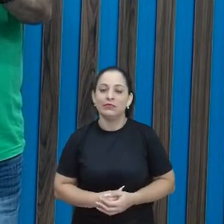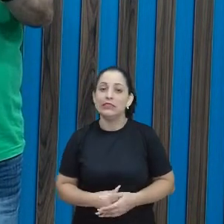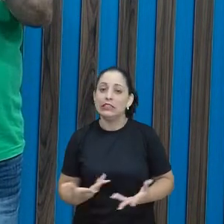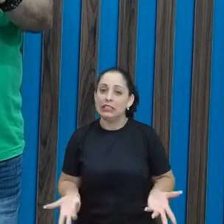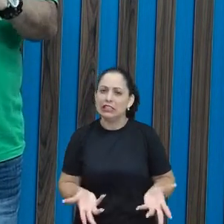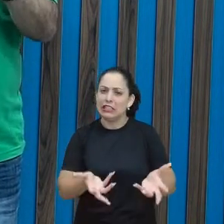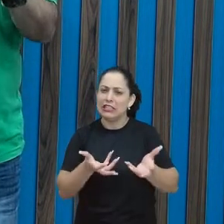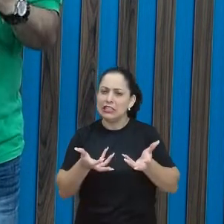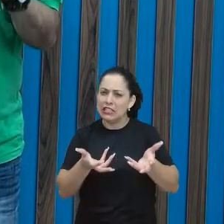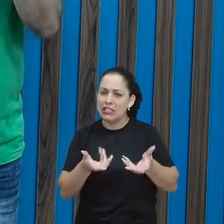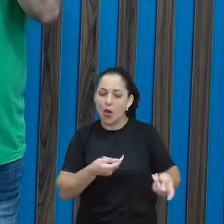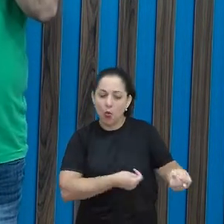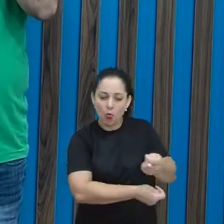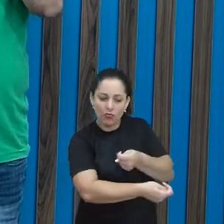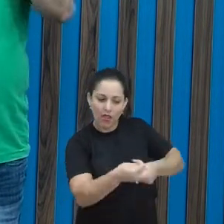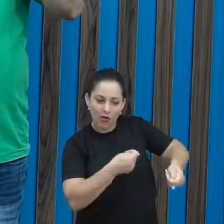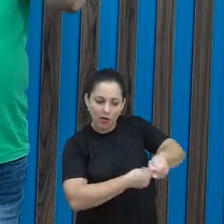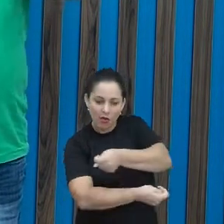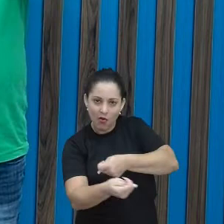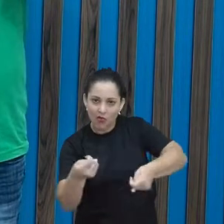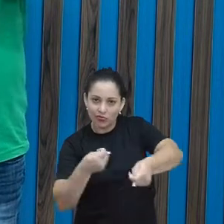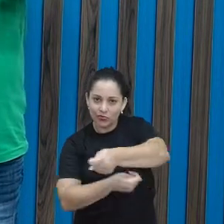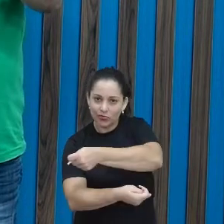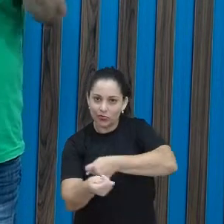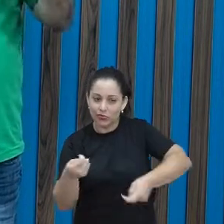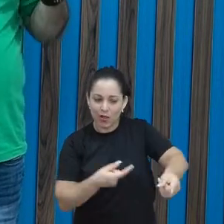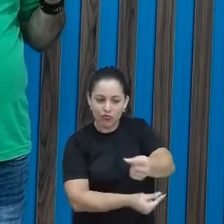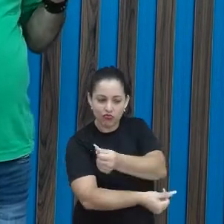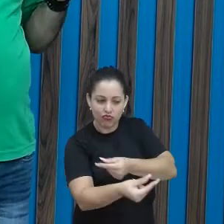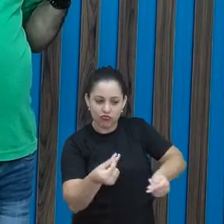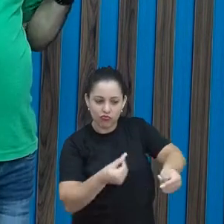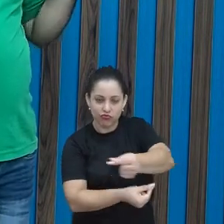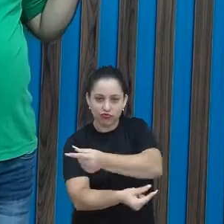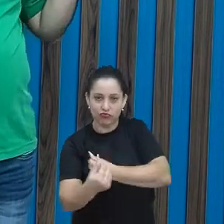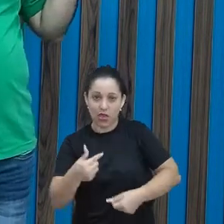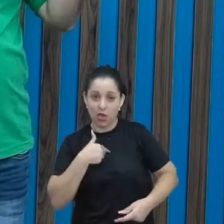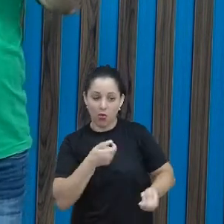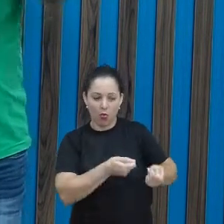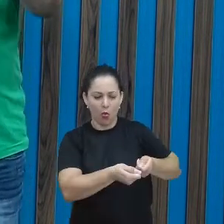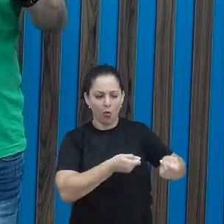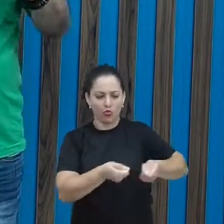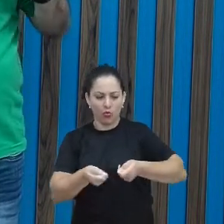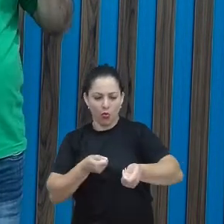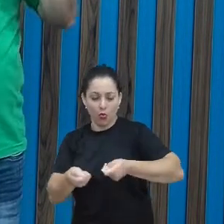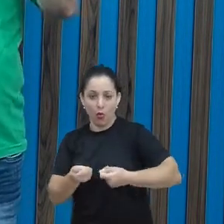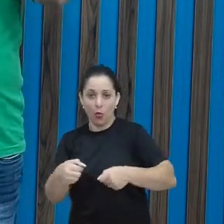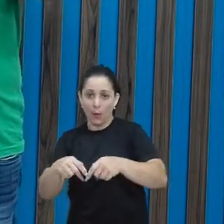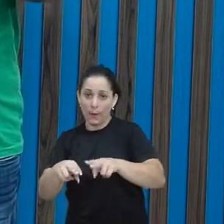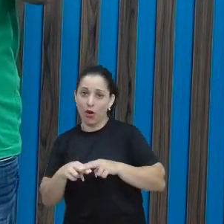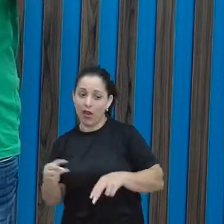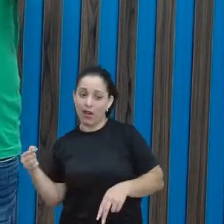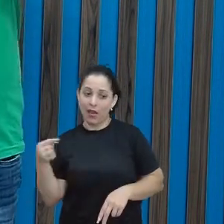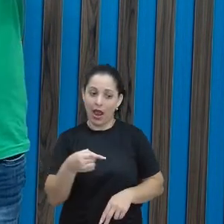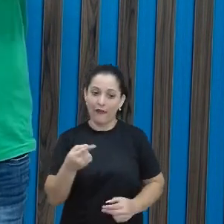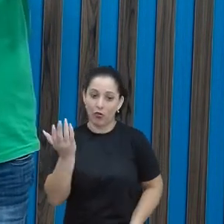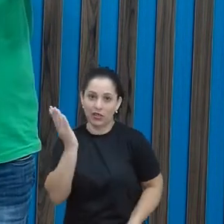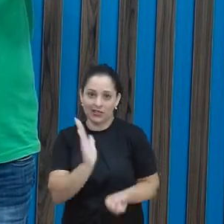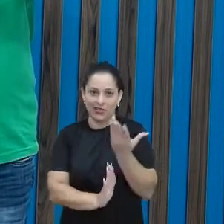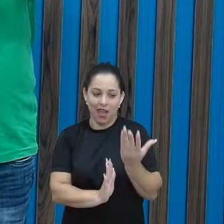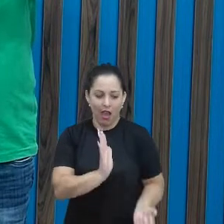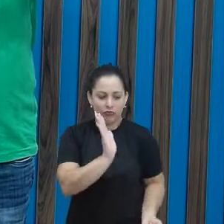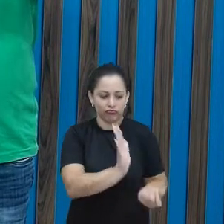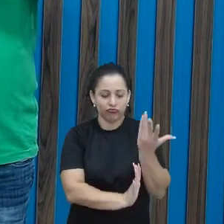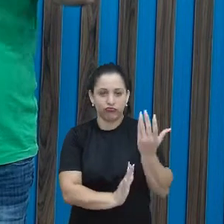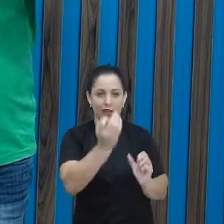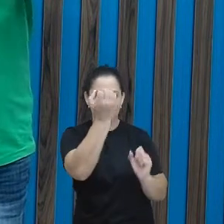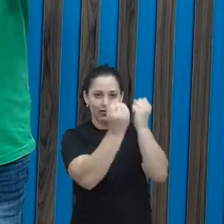manutenção ali dos seus negócios, né? Então, eu domino porque eu vou mandar, né, empresas ou indústrias ali que vão ficar ali